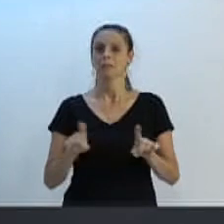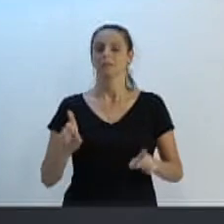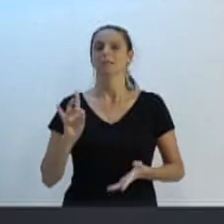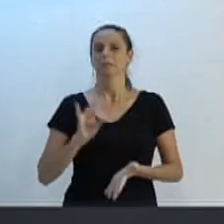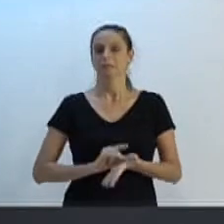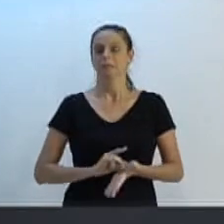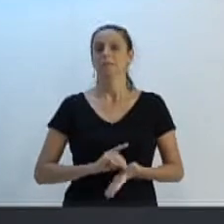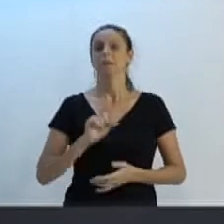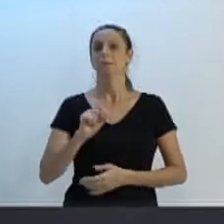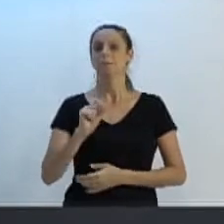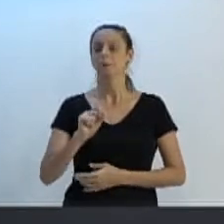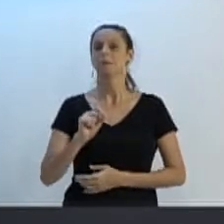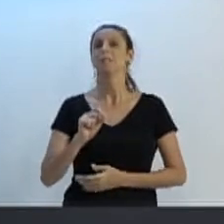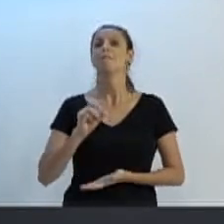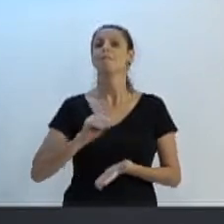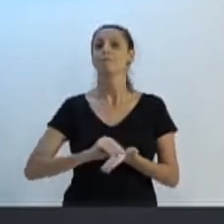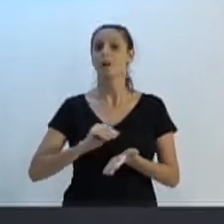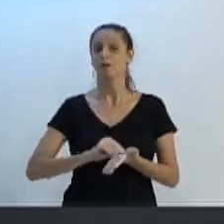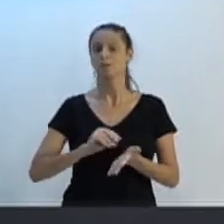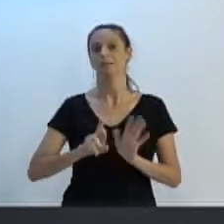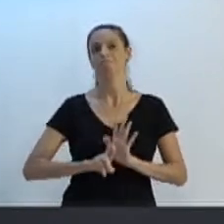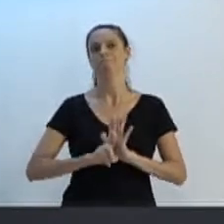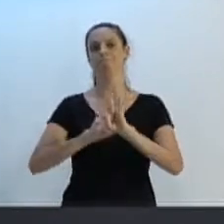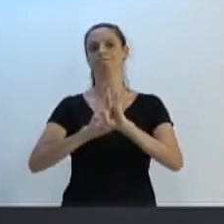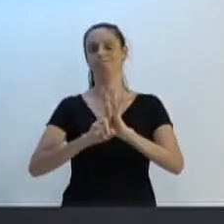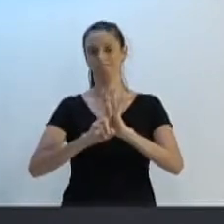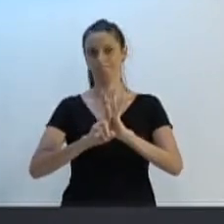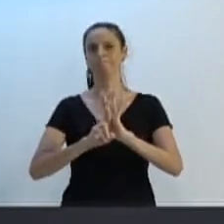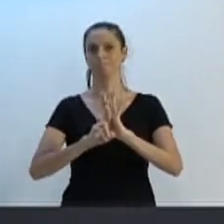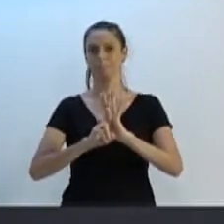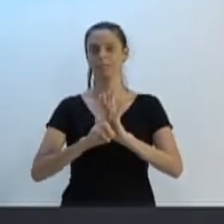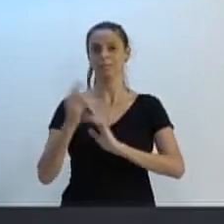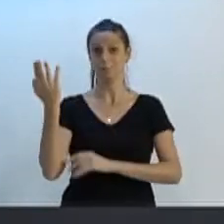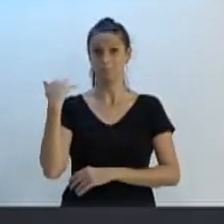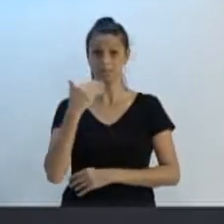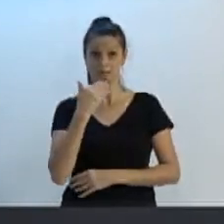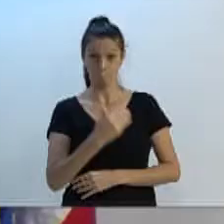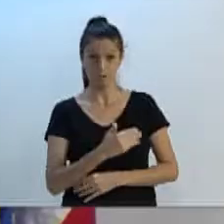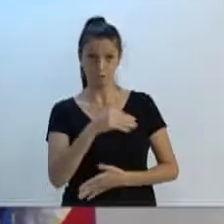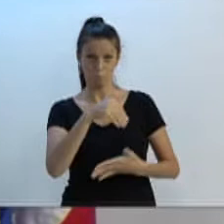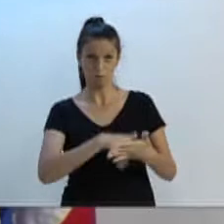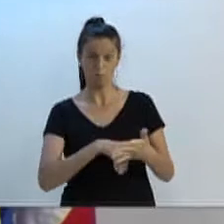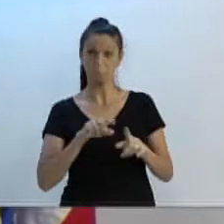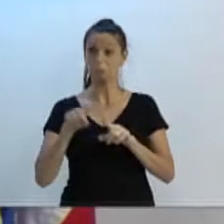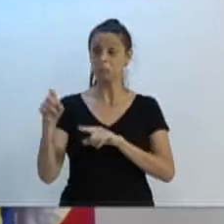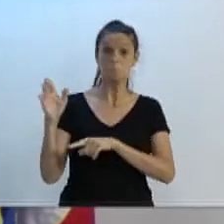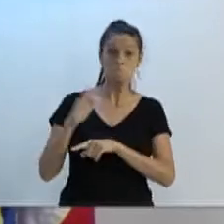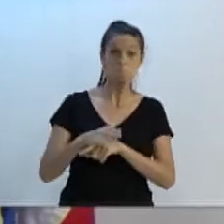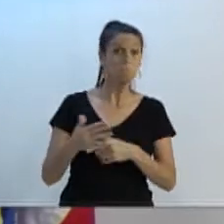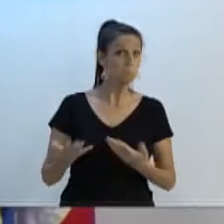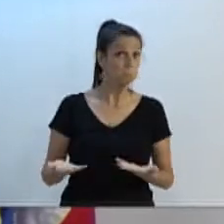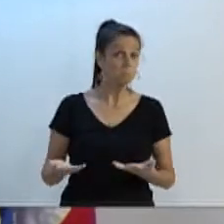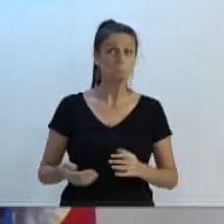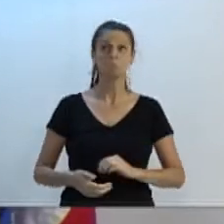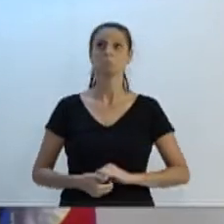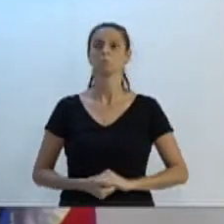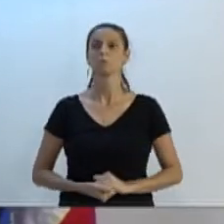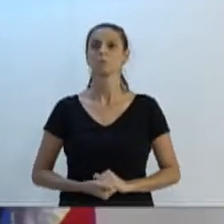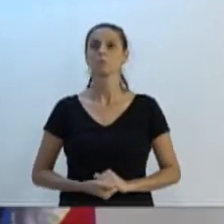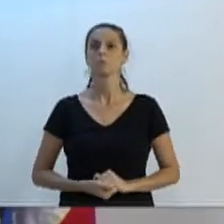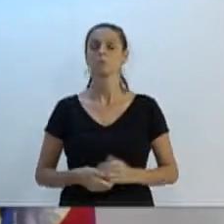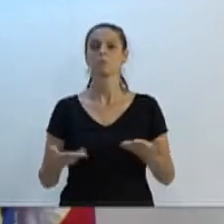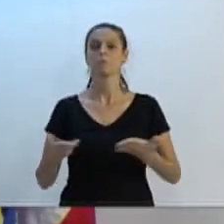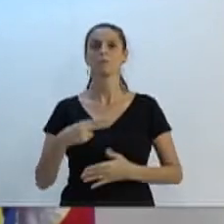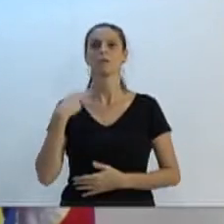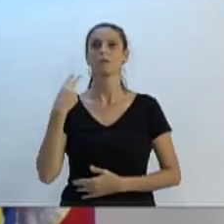as vozes que aqui buscaram os votos e cadê eles o conselho uma parte também o vereador adriano pereira também uma parte o